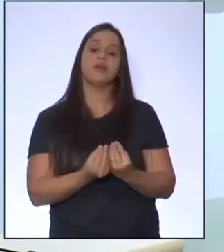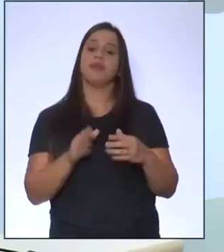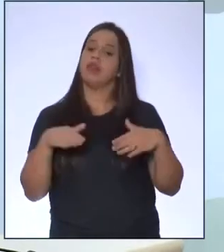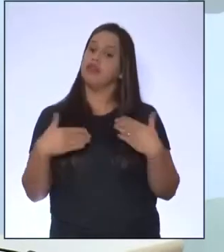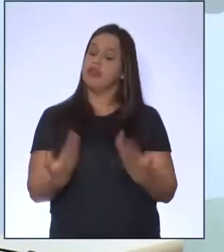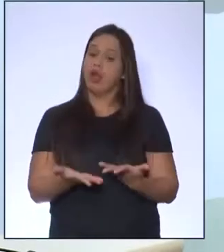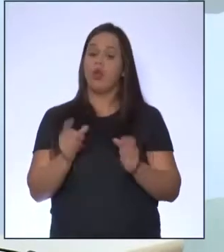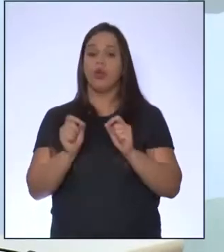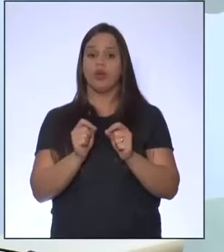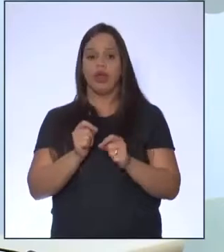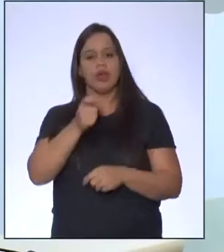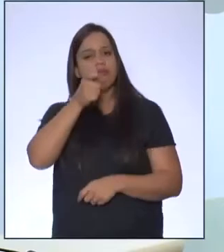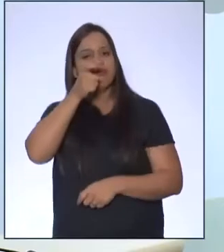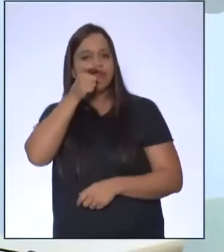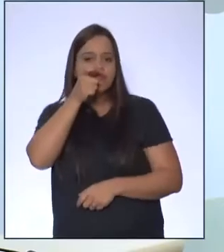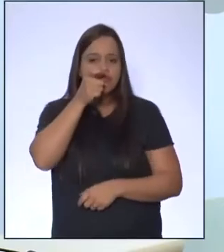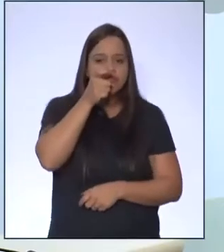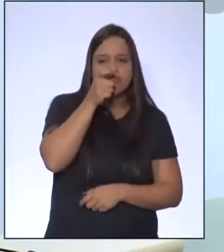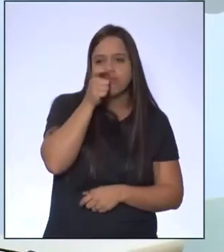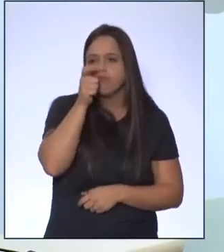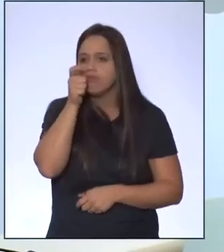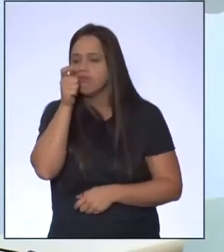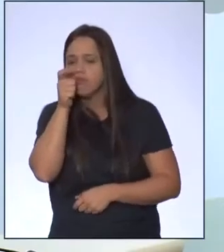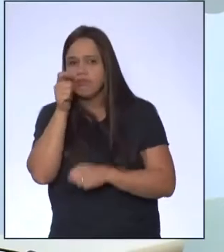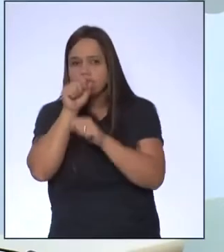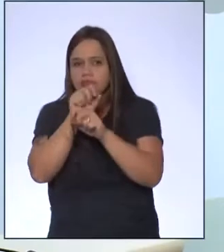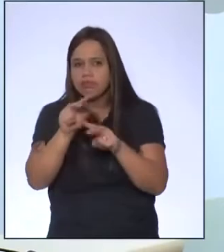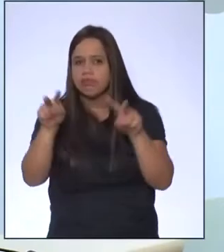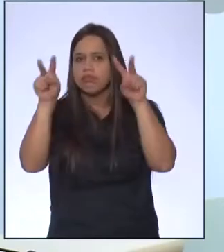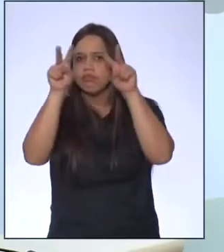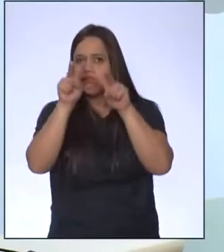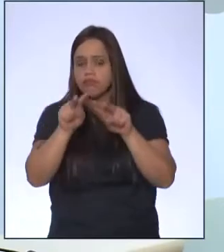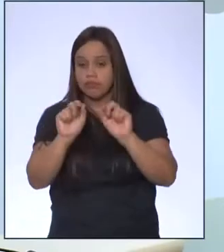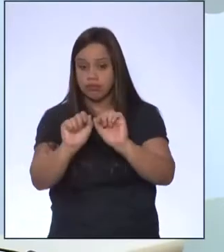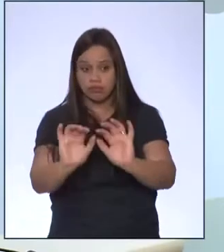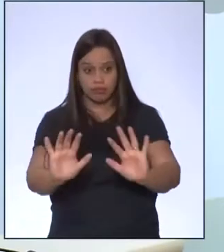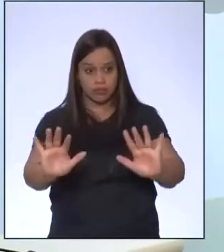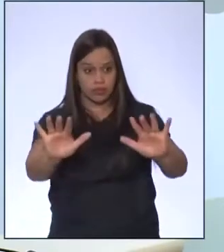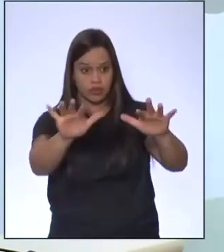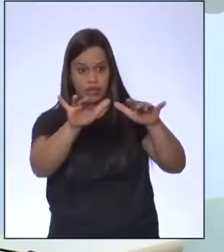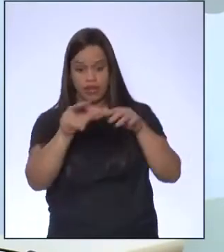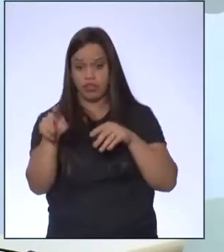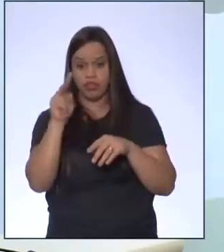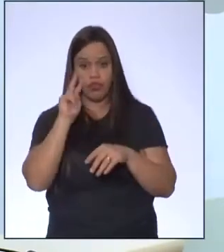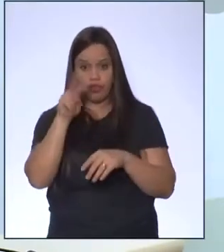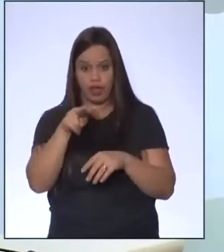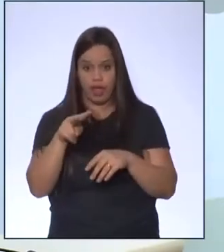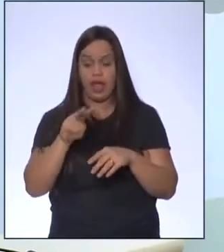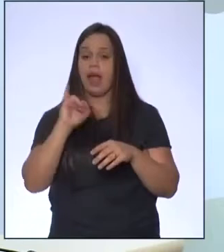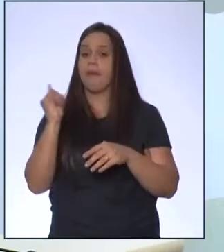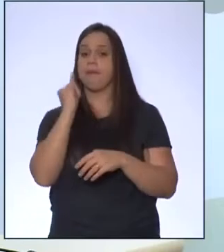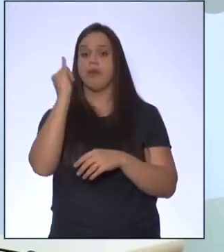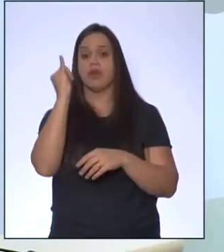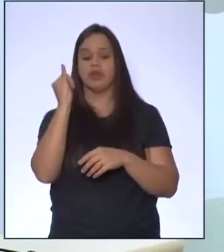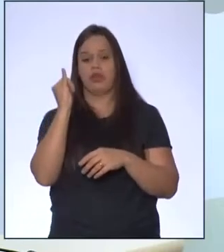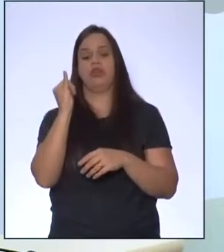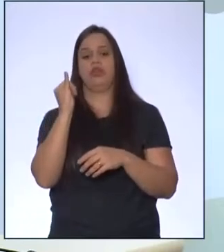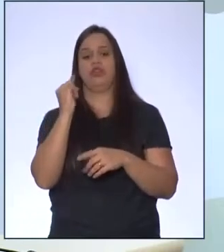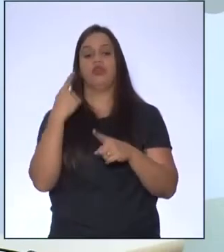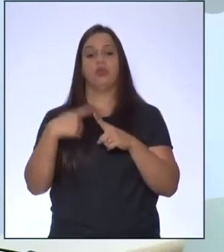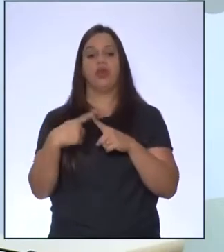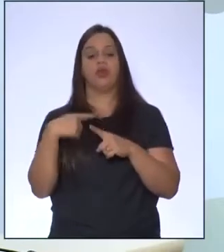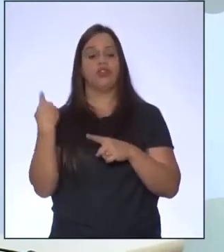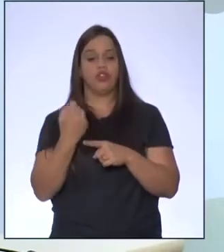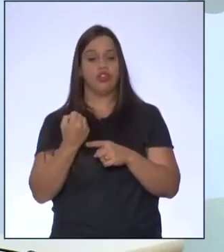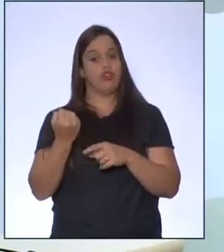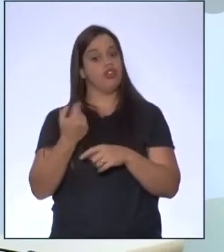a observação da paisagem, né, ela é muito importante a partir dos referenciais que a gente constrói, né, no